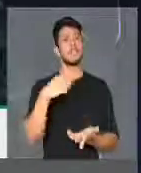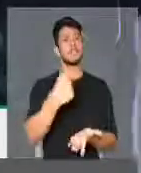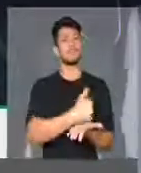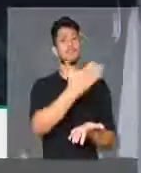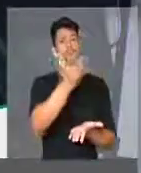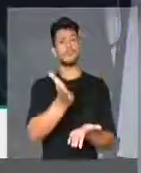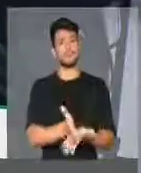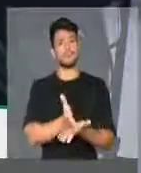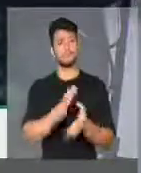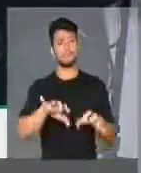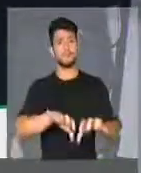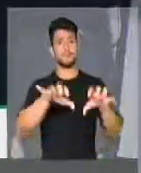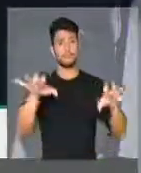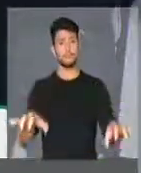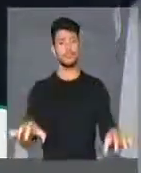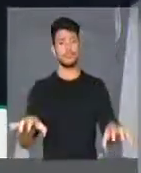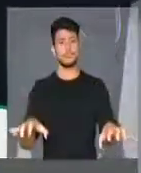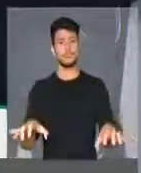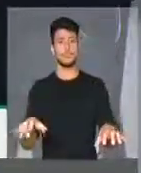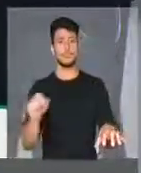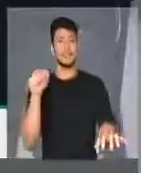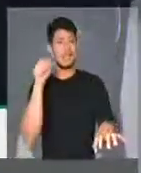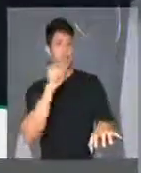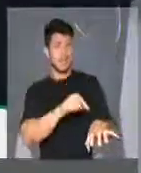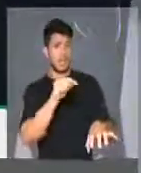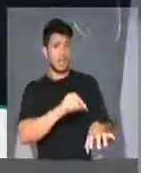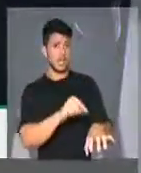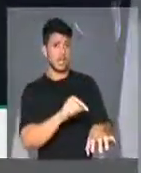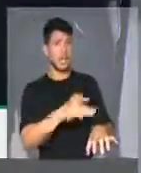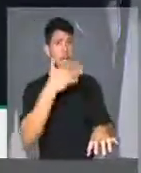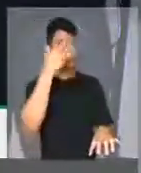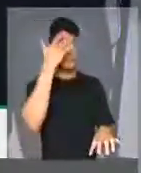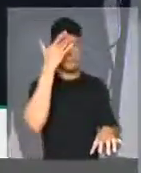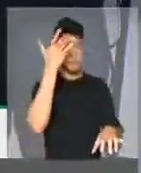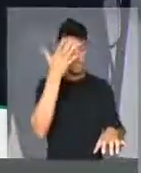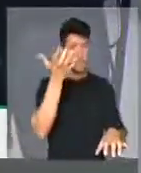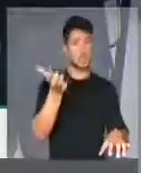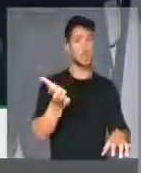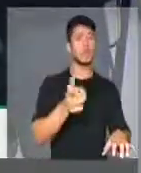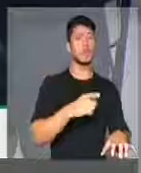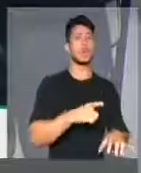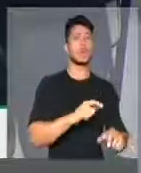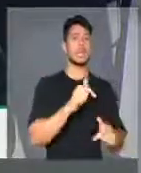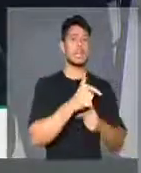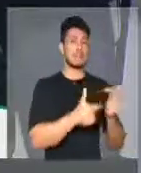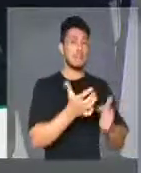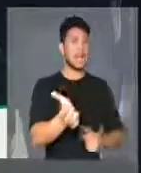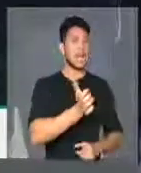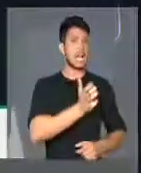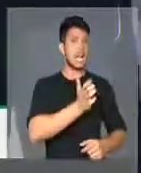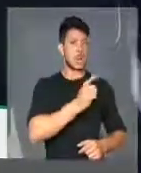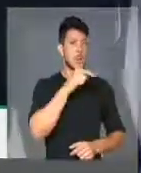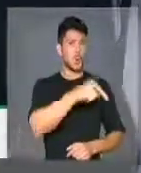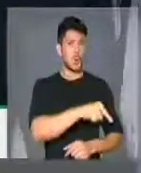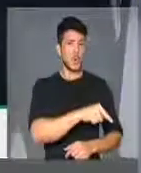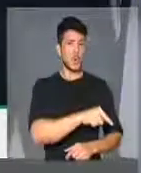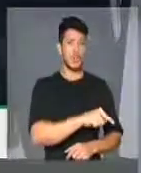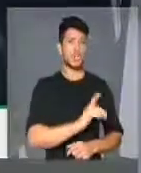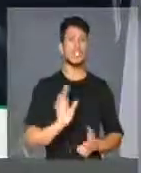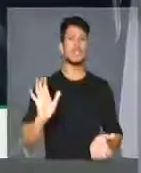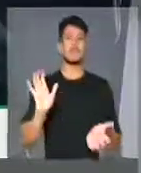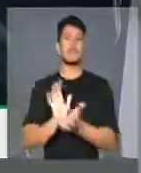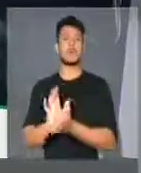dividida entre sujeitos hegemônicos, agentes hegemônicos, uma